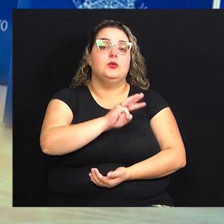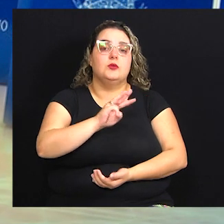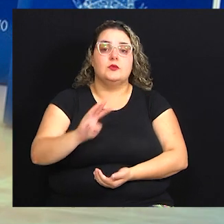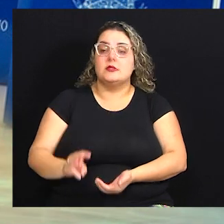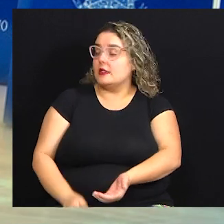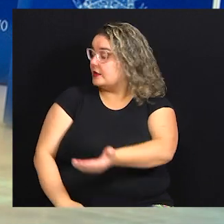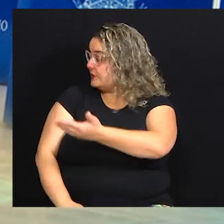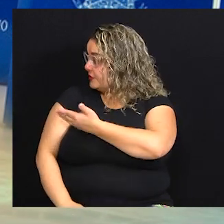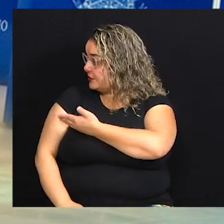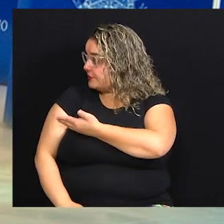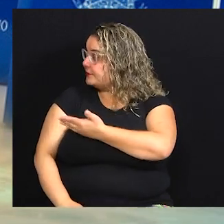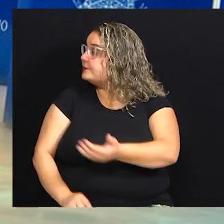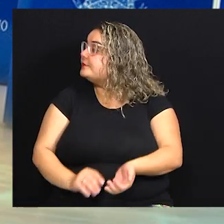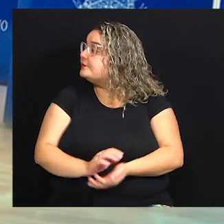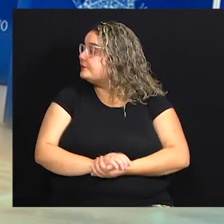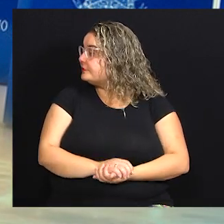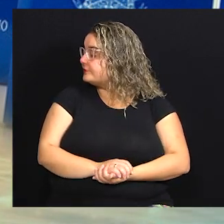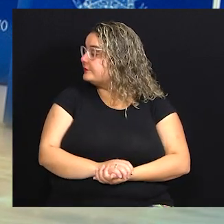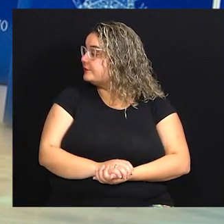site